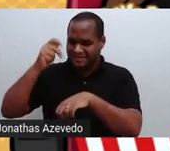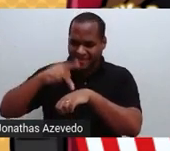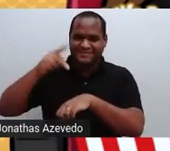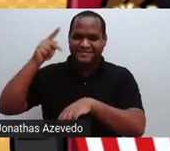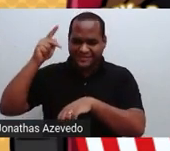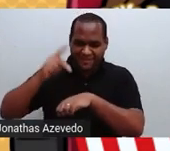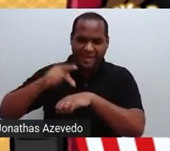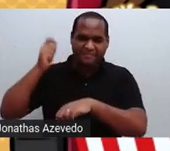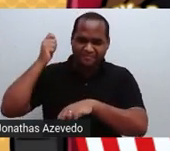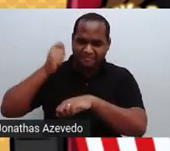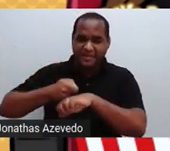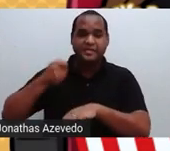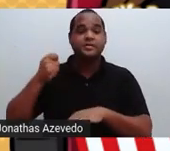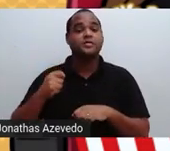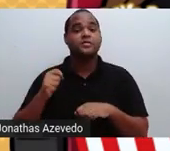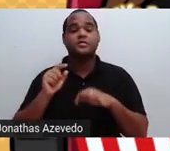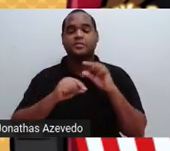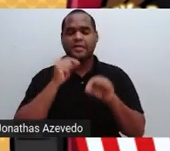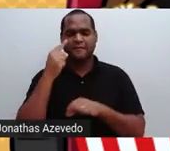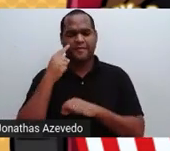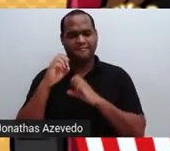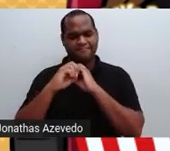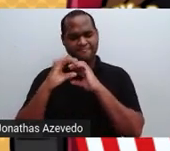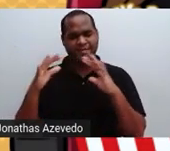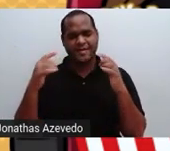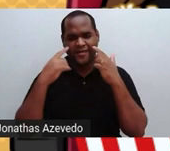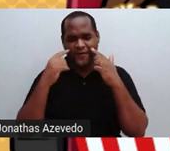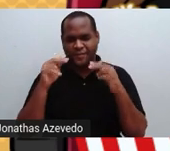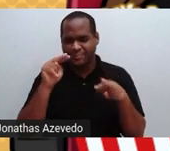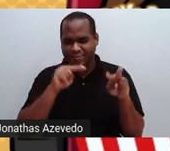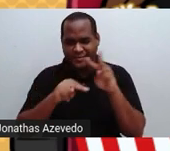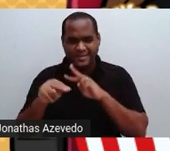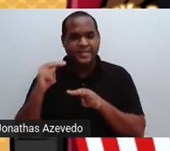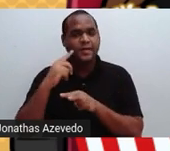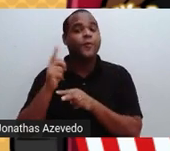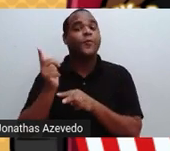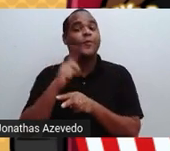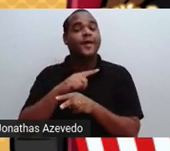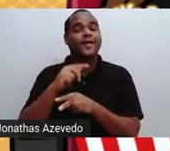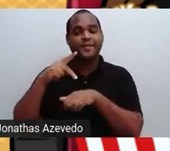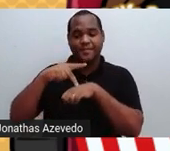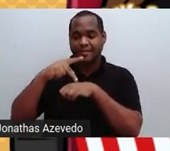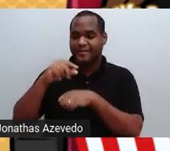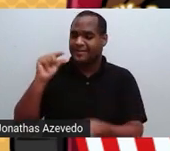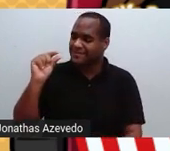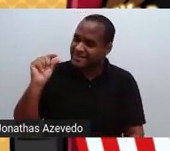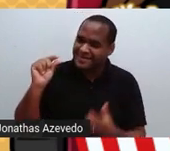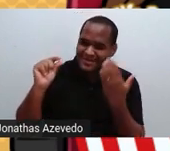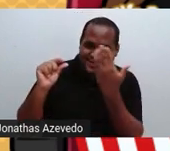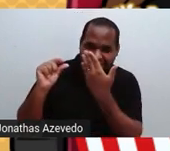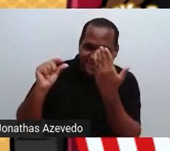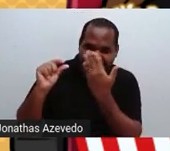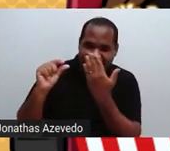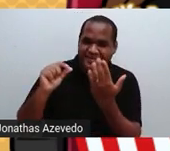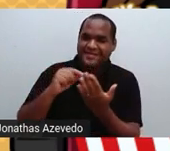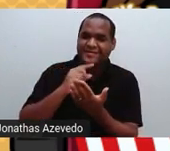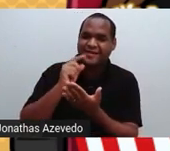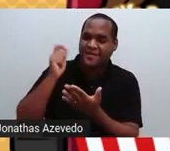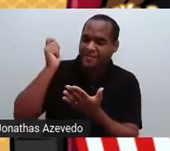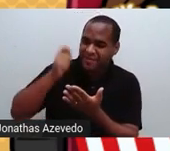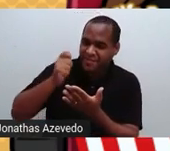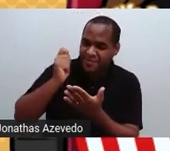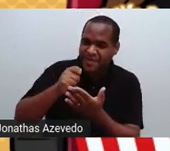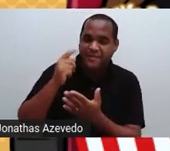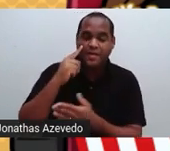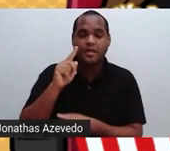quebrada? Eles imaginaram um pedaço tão pequeno que não poderia ser dividido. E foi aí que surgiu